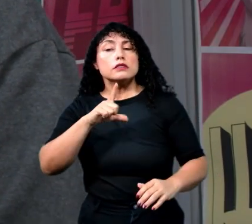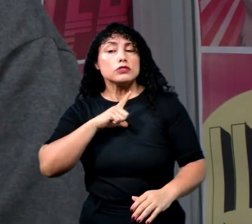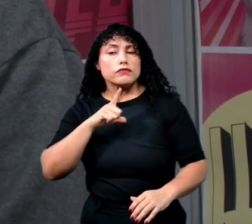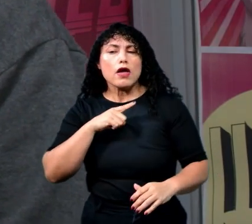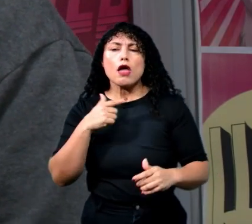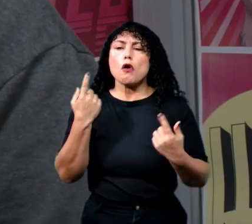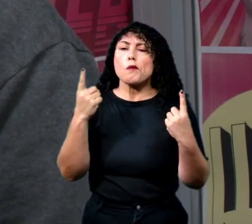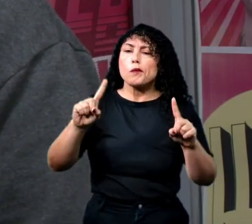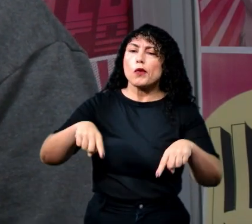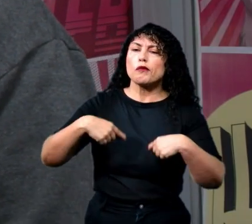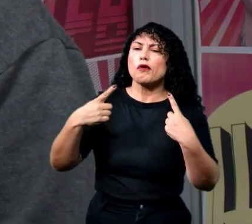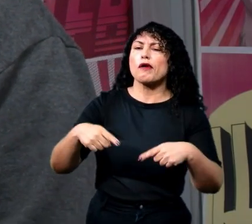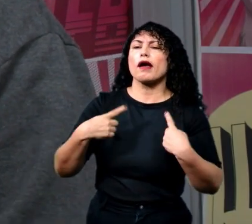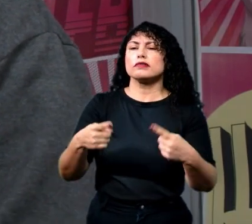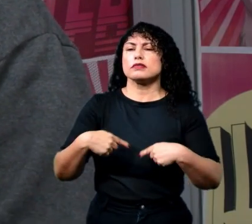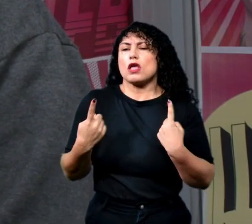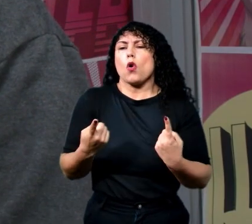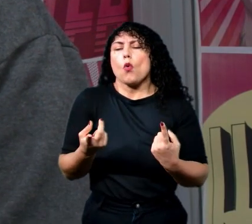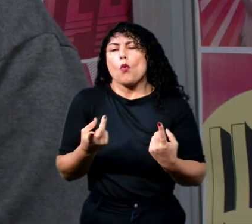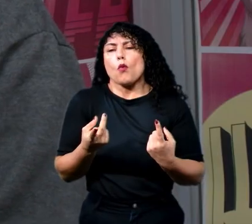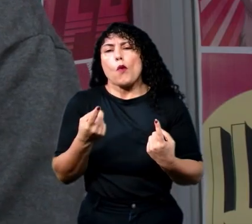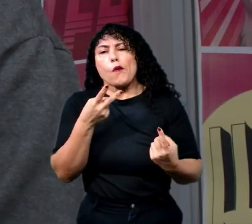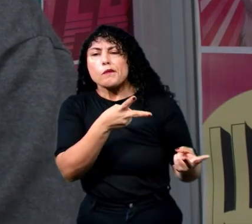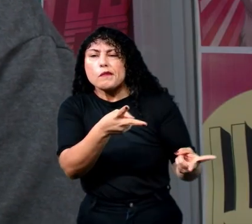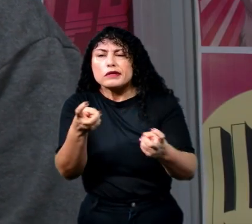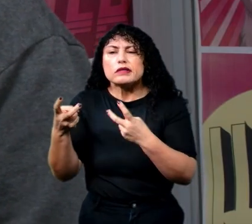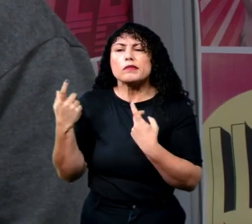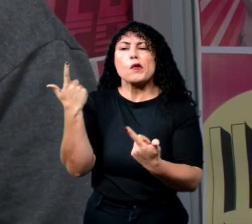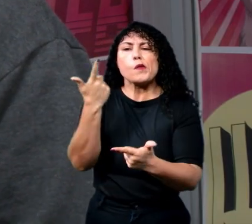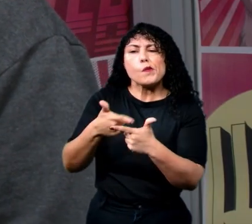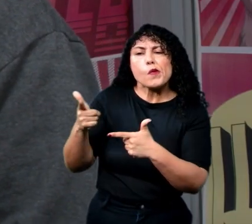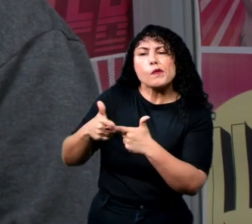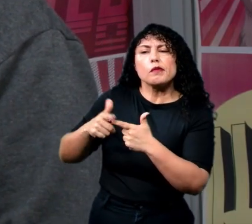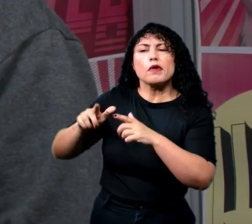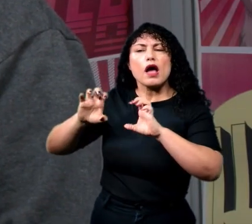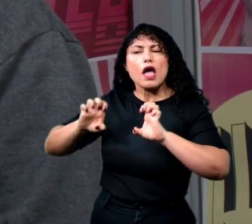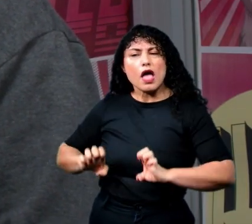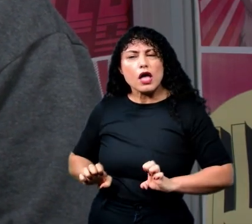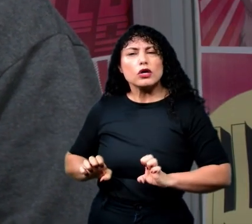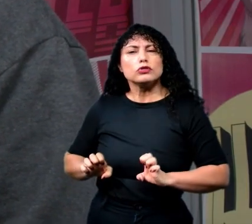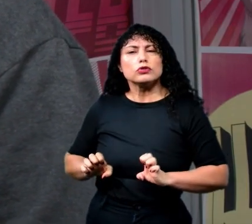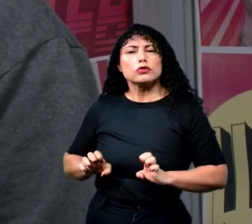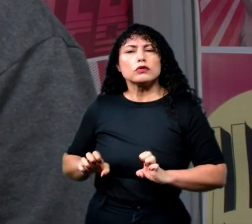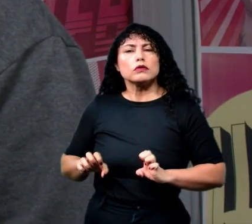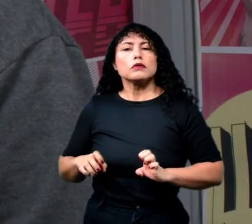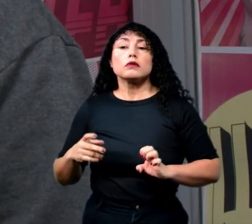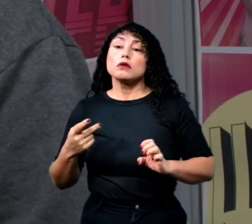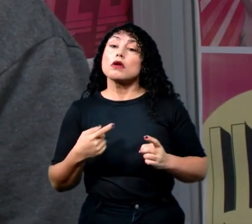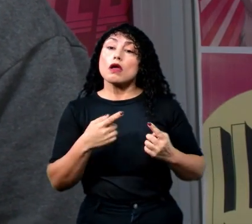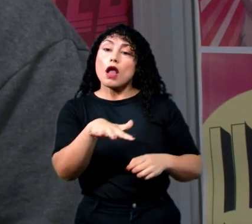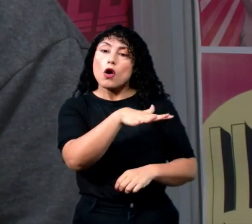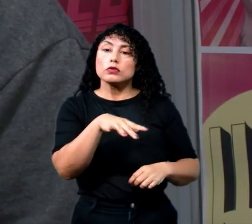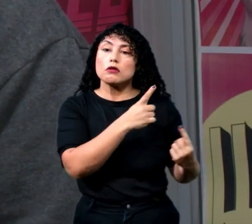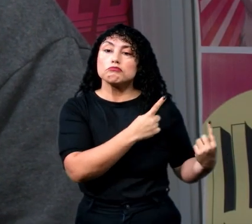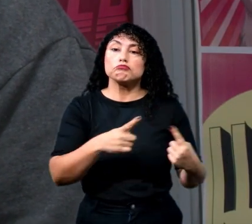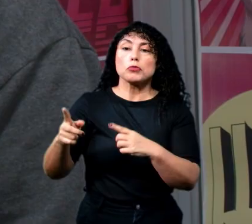de maltrato, né? De ver alguma irregularidade ética cometida por um servidor, né?